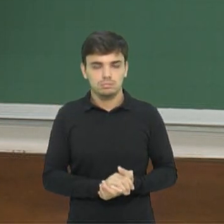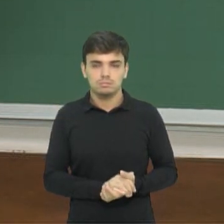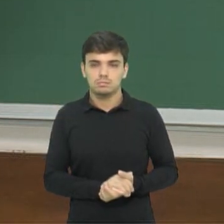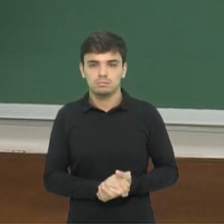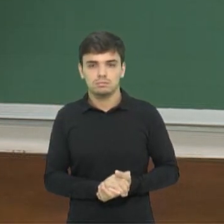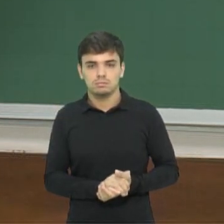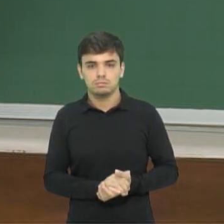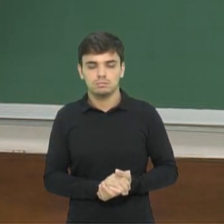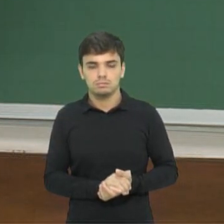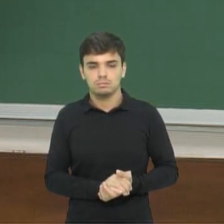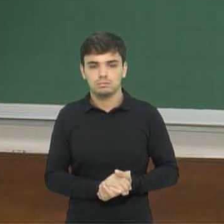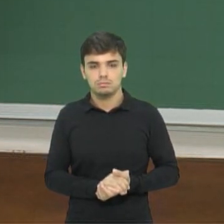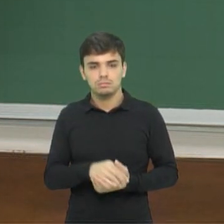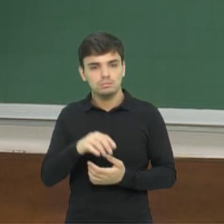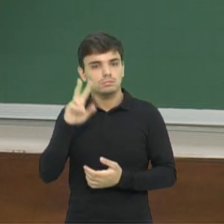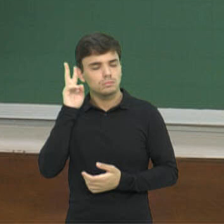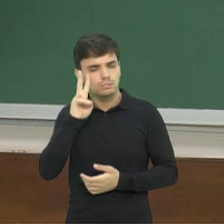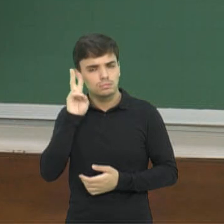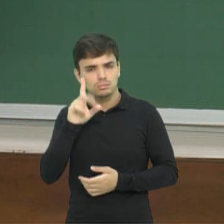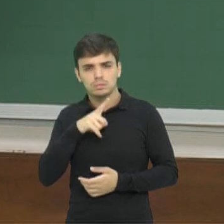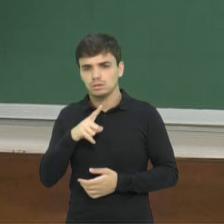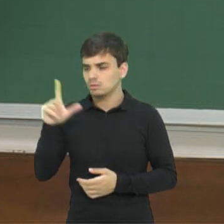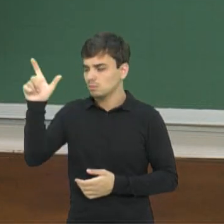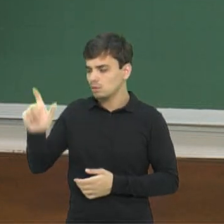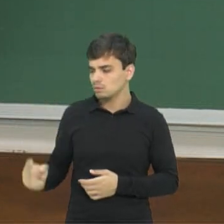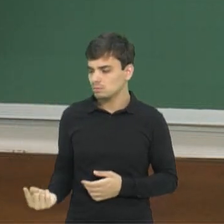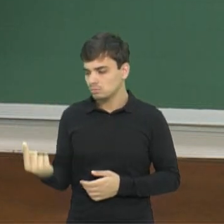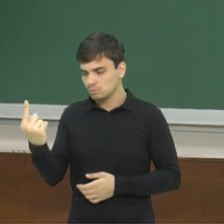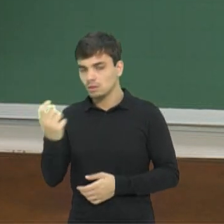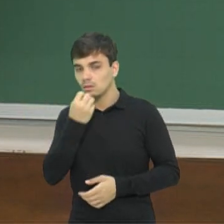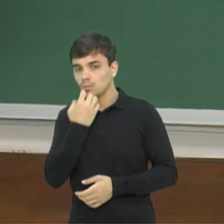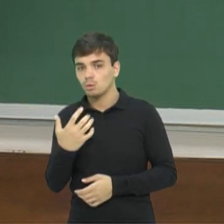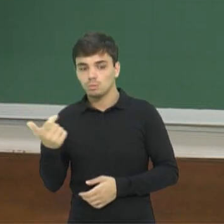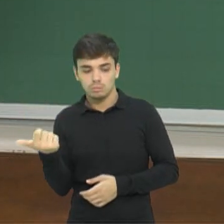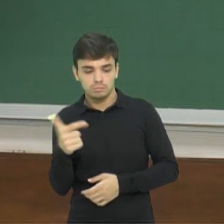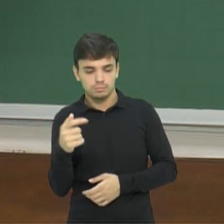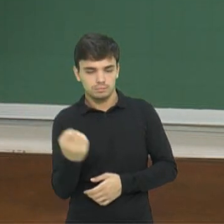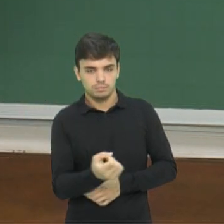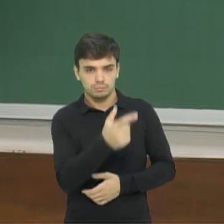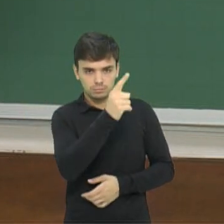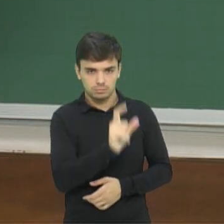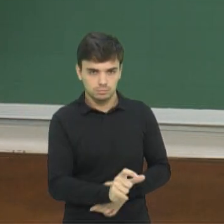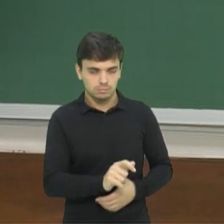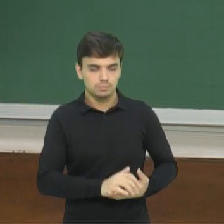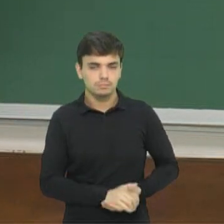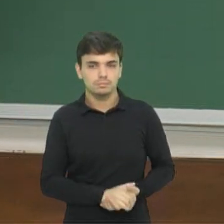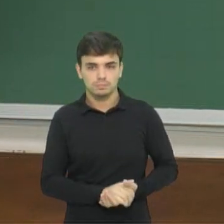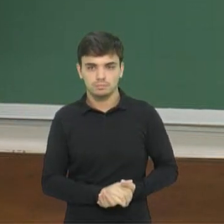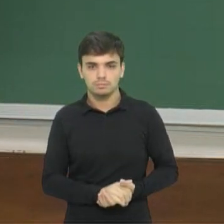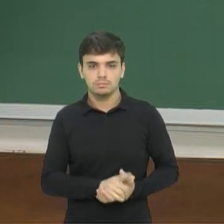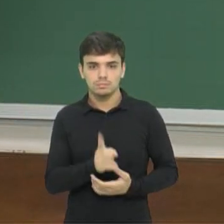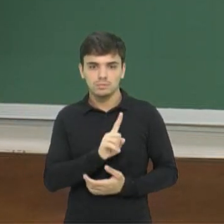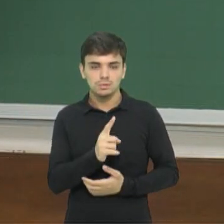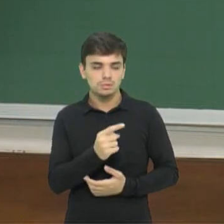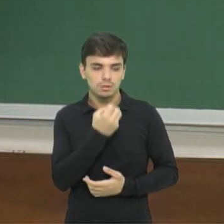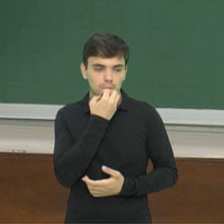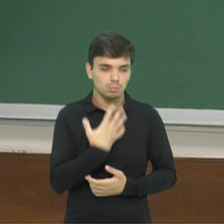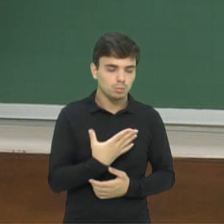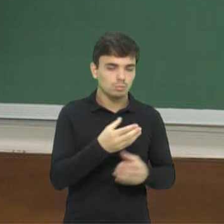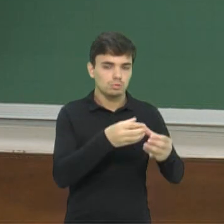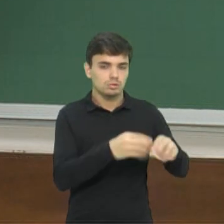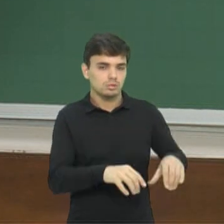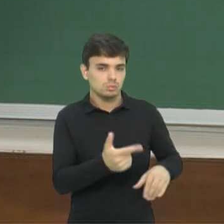Comensalismo. Lembra que uma espécie ela se beneficia de alguma coisa da outra e a outra não é nem beneficiada e nem